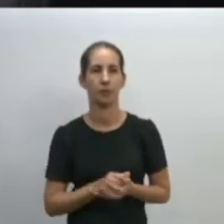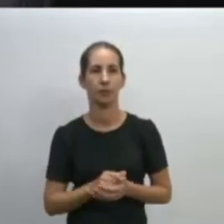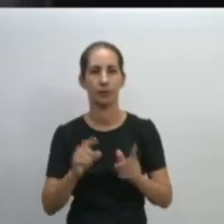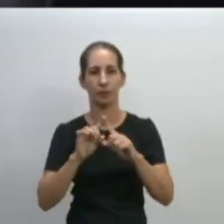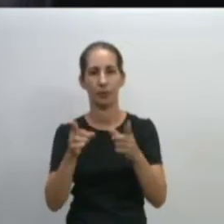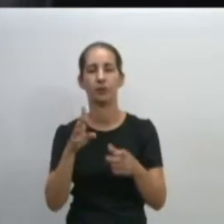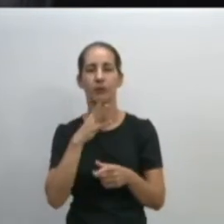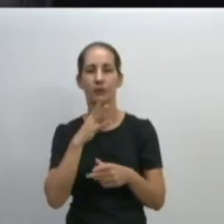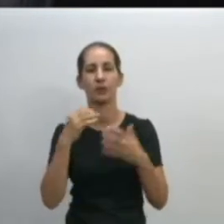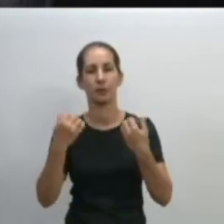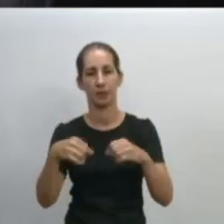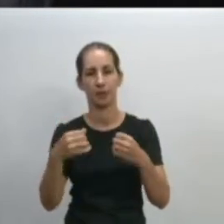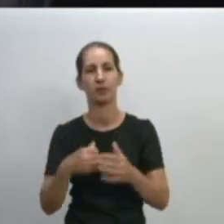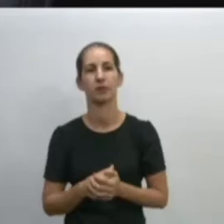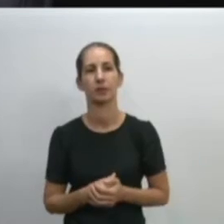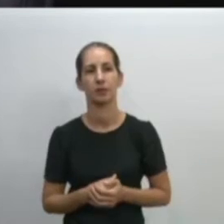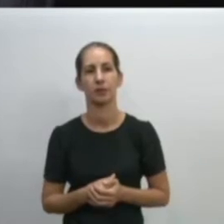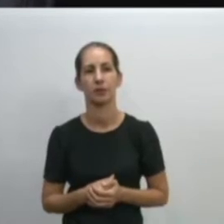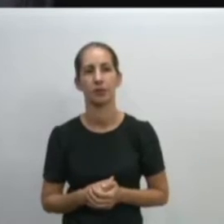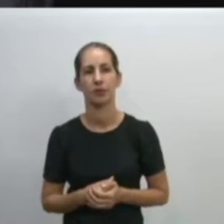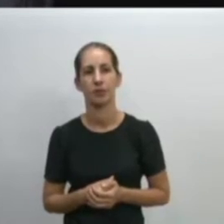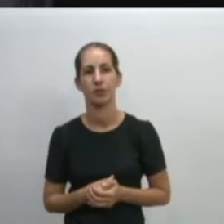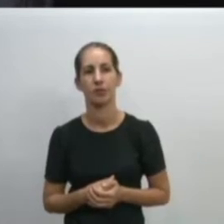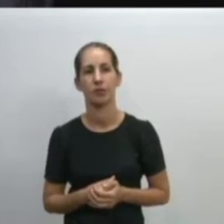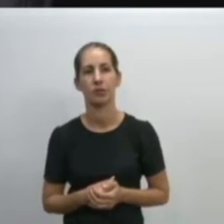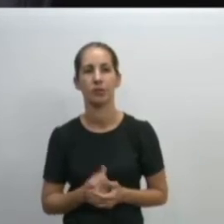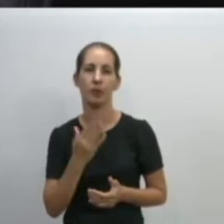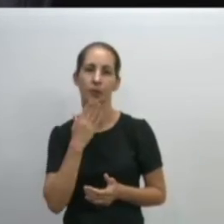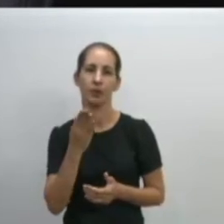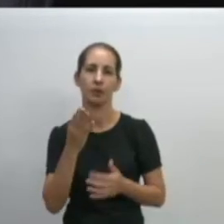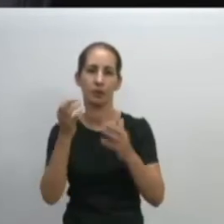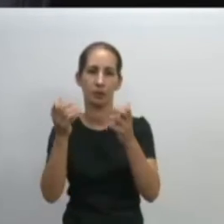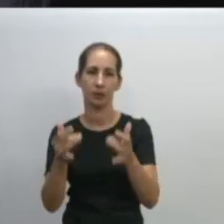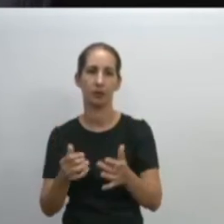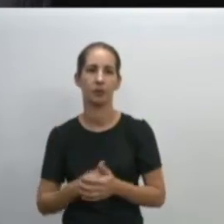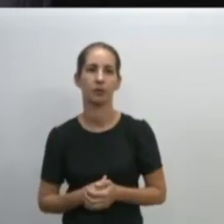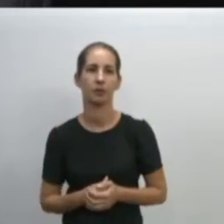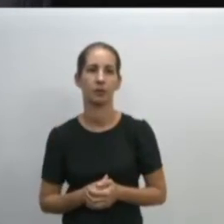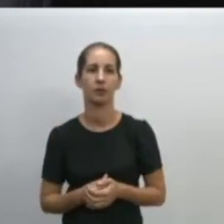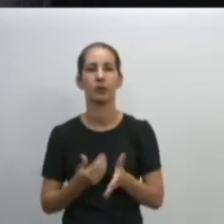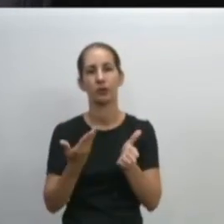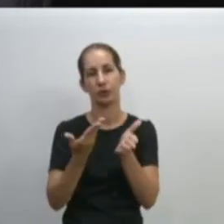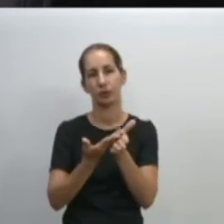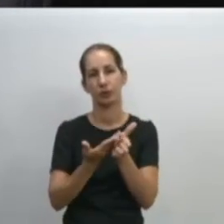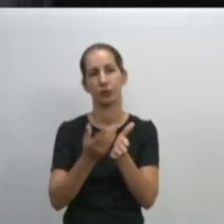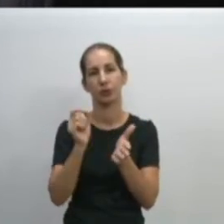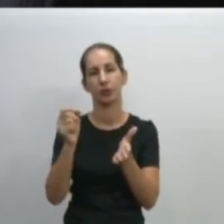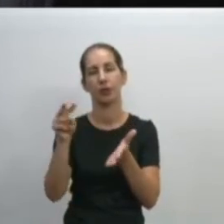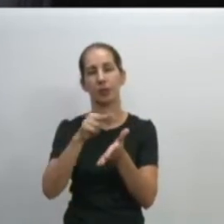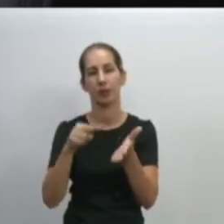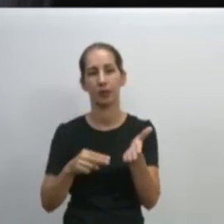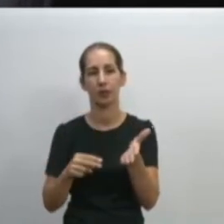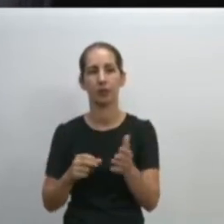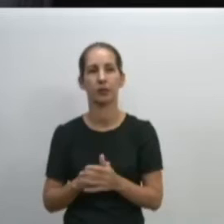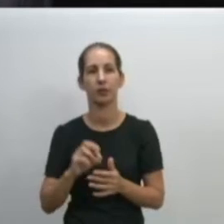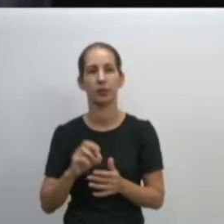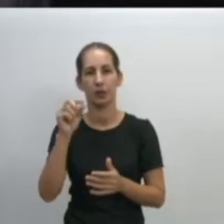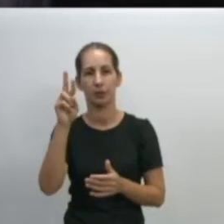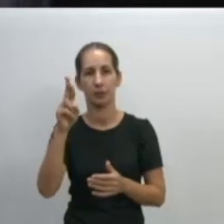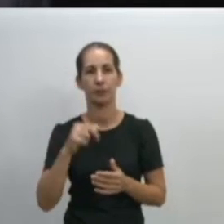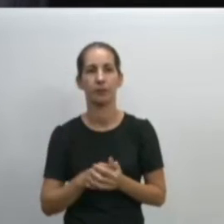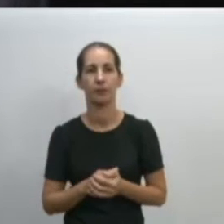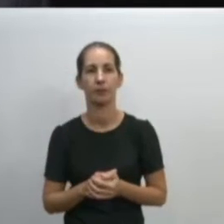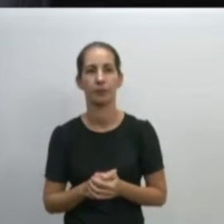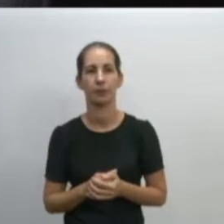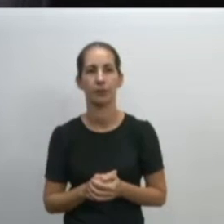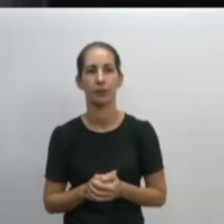tenho que conhecer para poder pedir meu parecer. Analisando o que foi lido pelo vereador Cleber Fernandes,